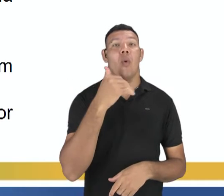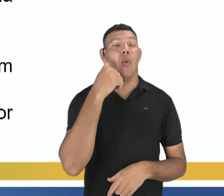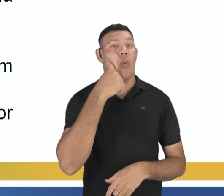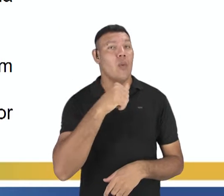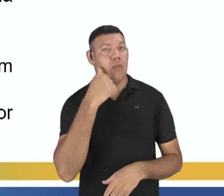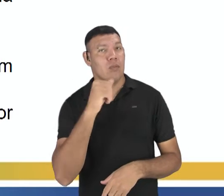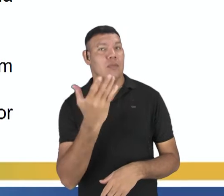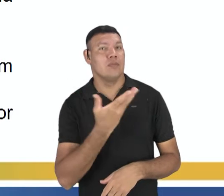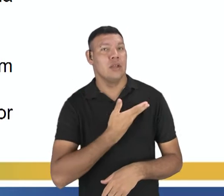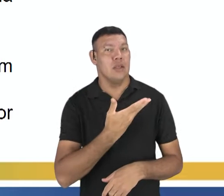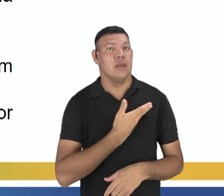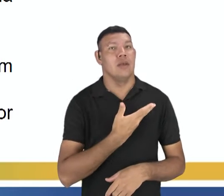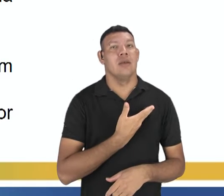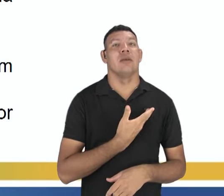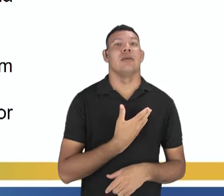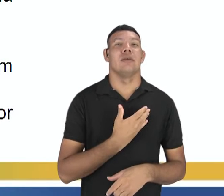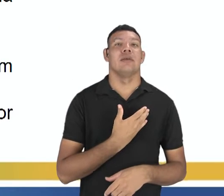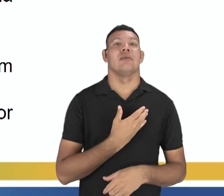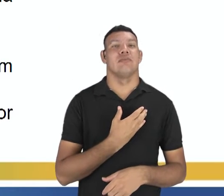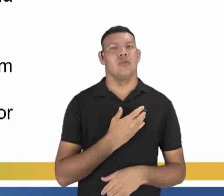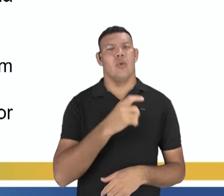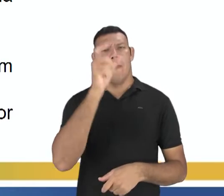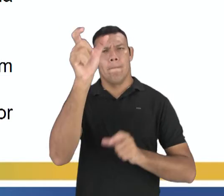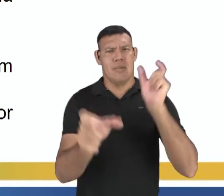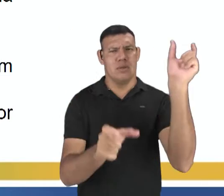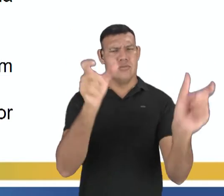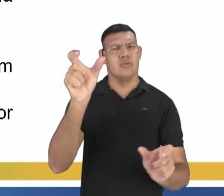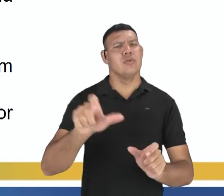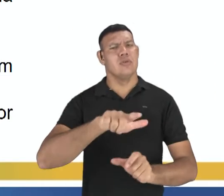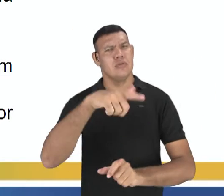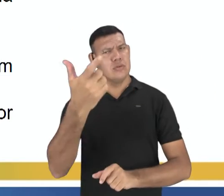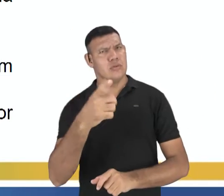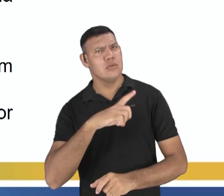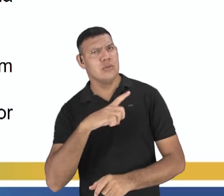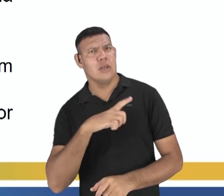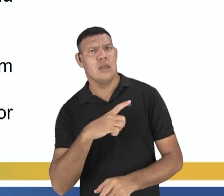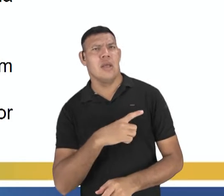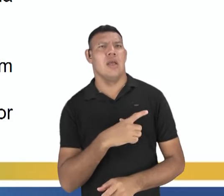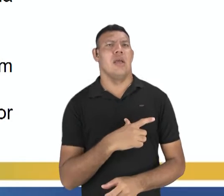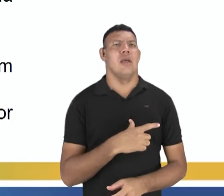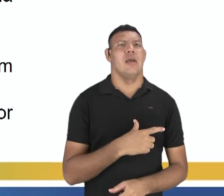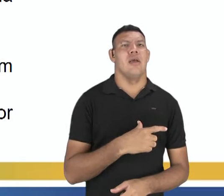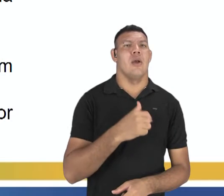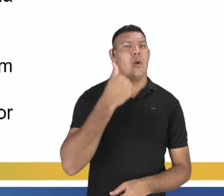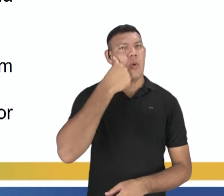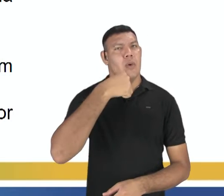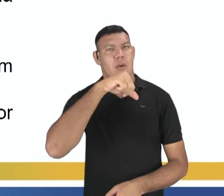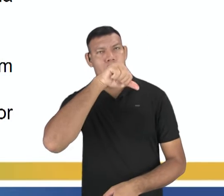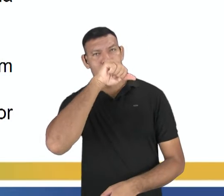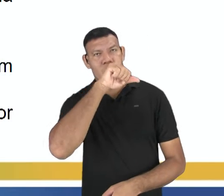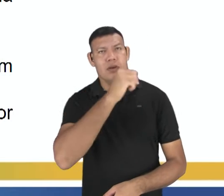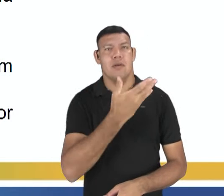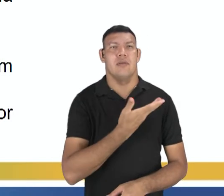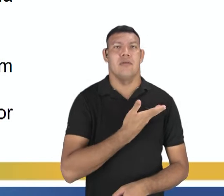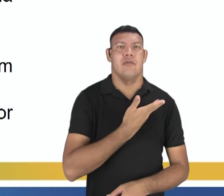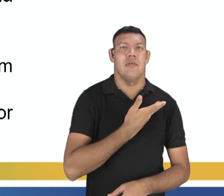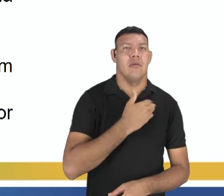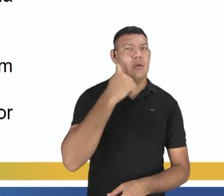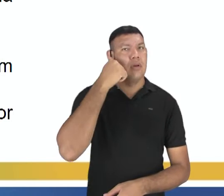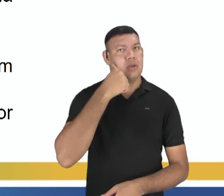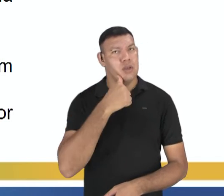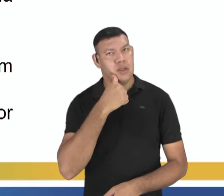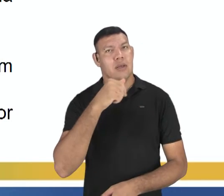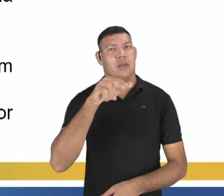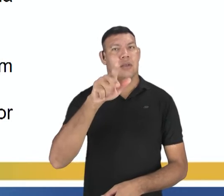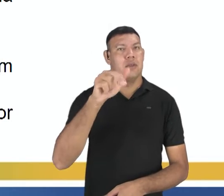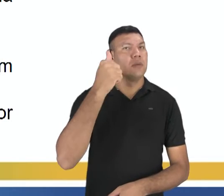personagens podem aparecer, como mães, amigas, irmãs, e os versos costumam ser compostos em redondilha menor,